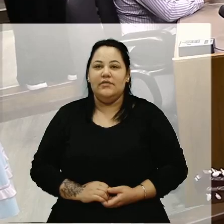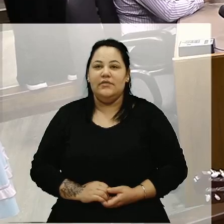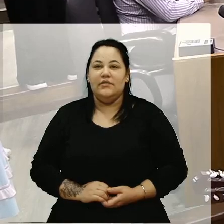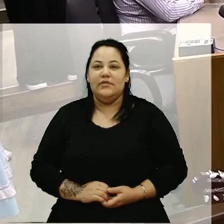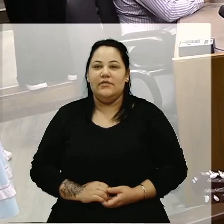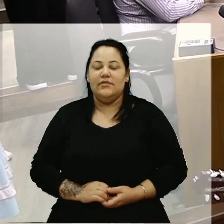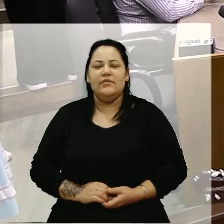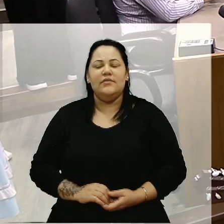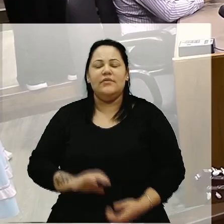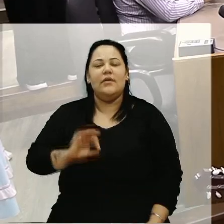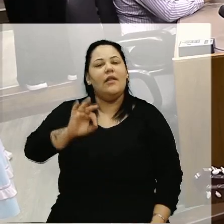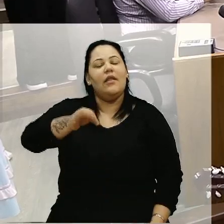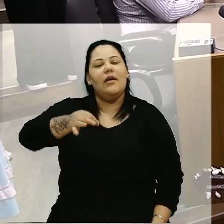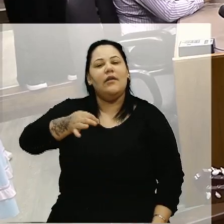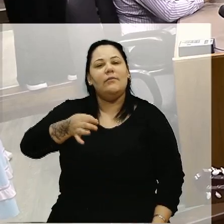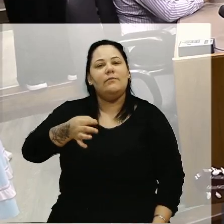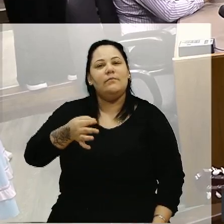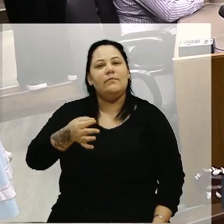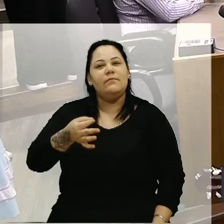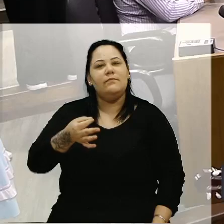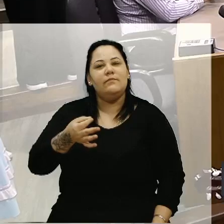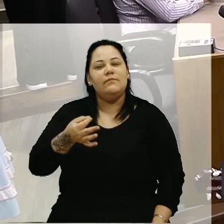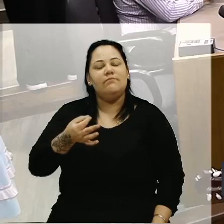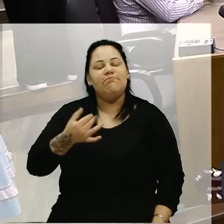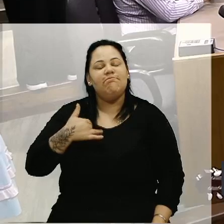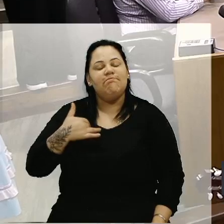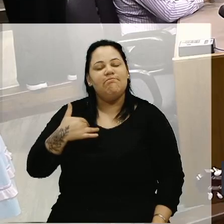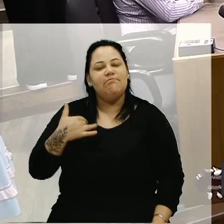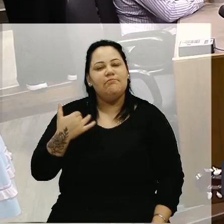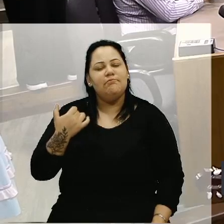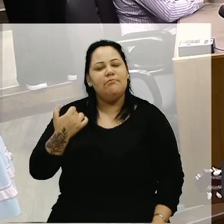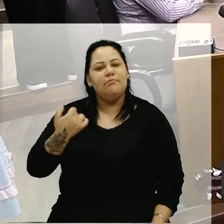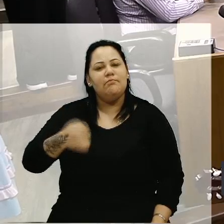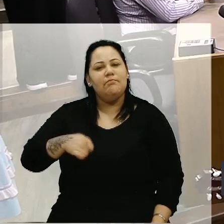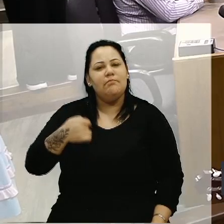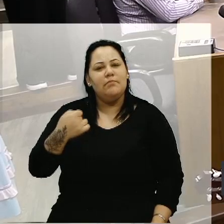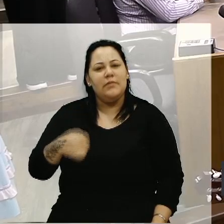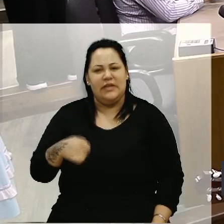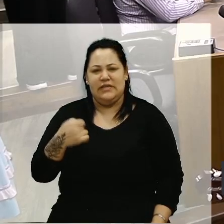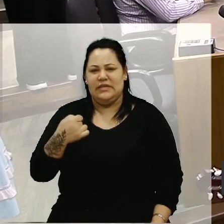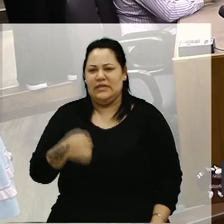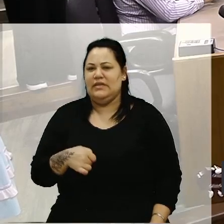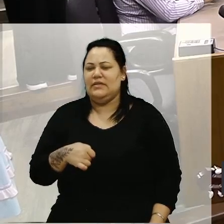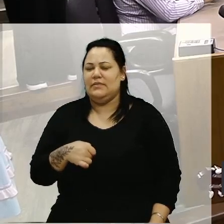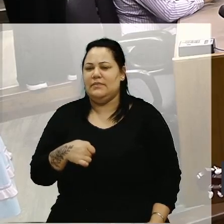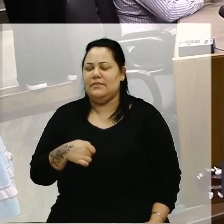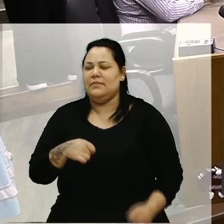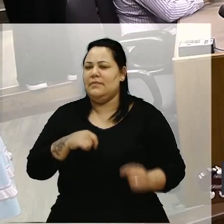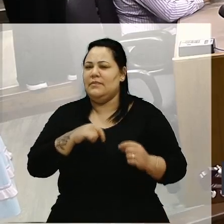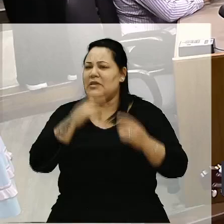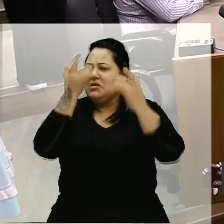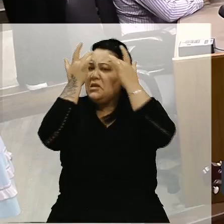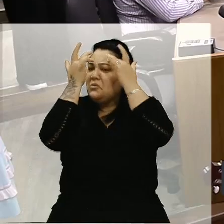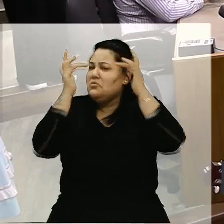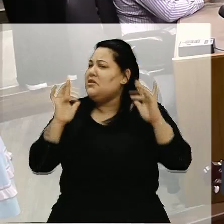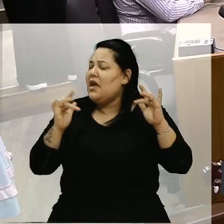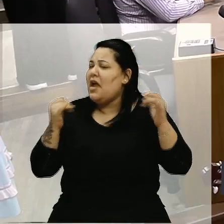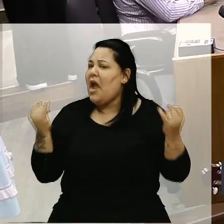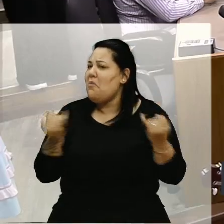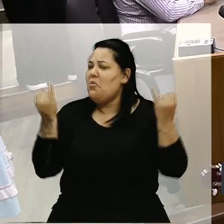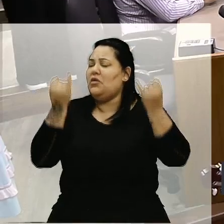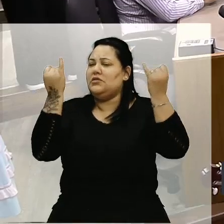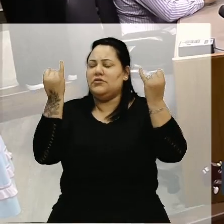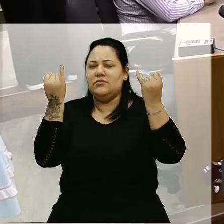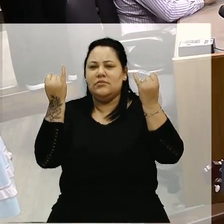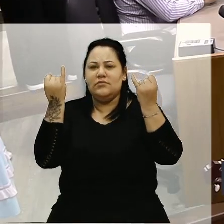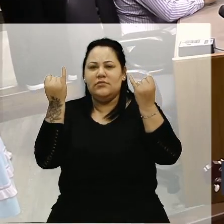Claro, são necessárias, embora não fundamentais, as coisas